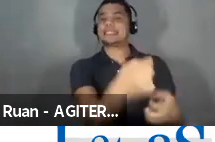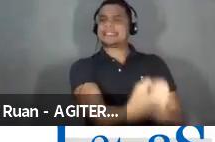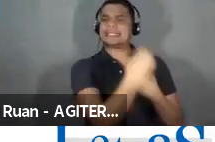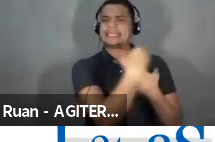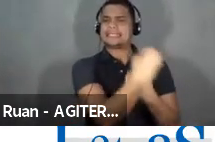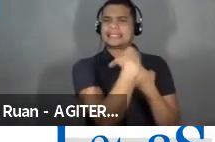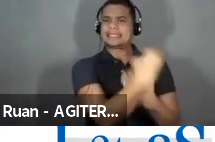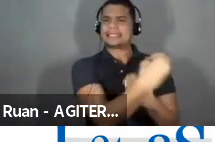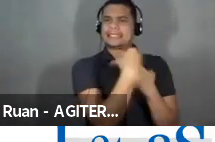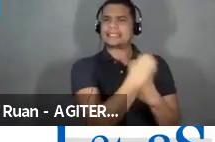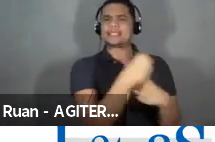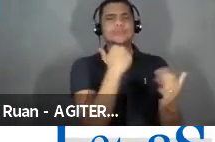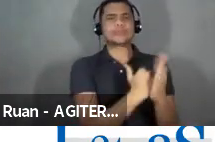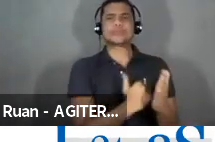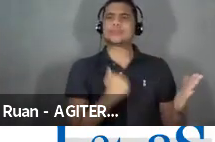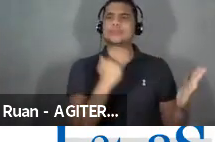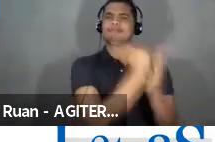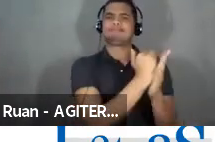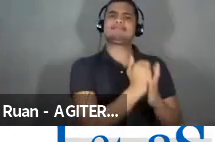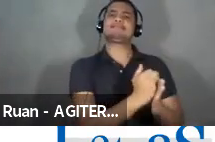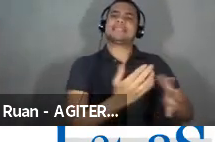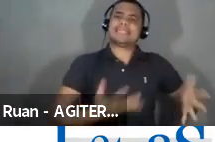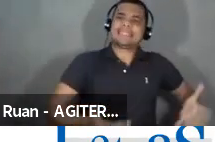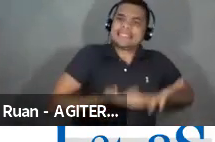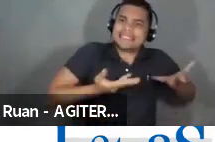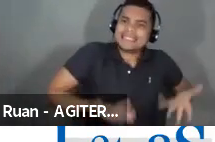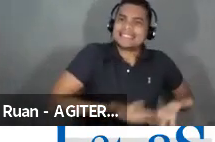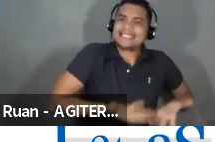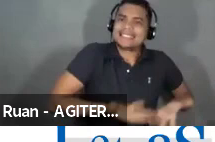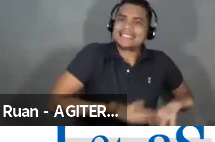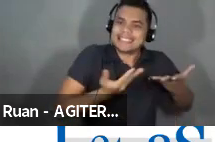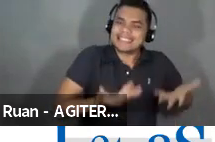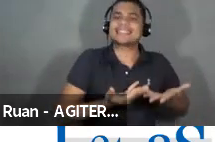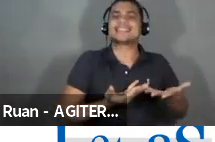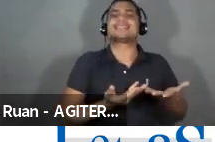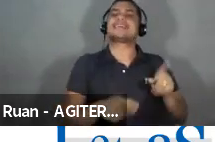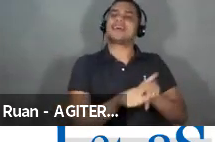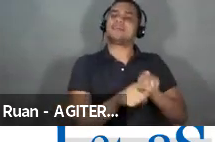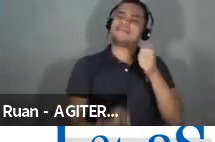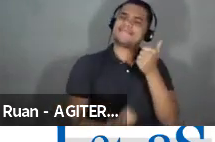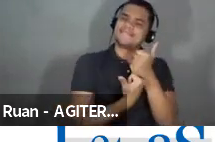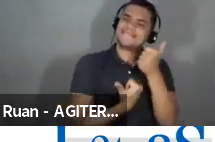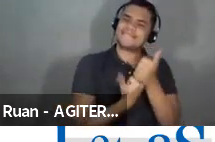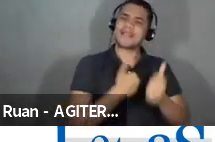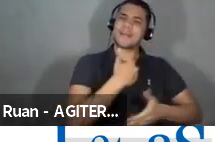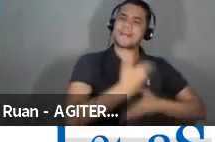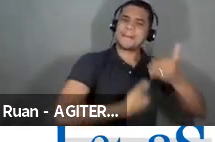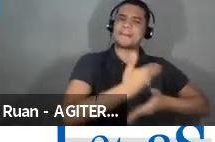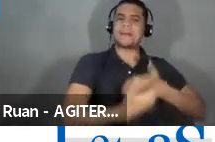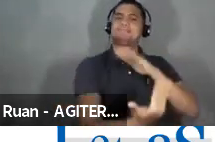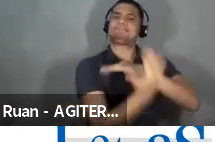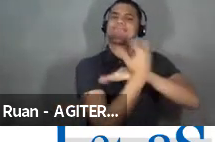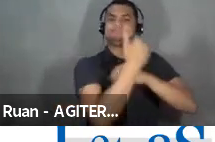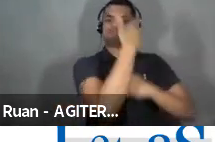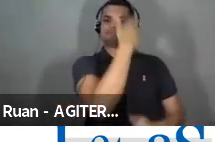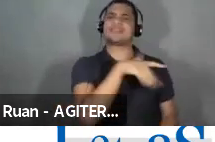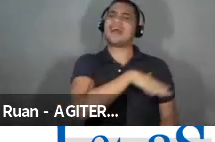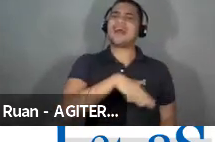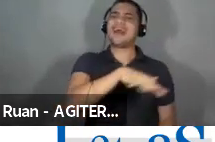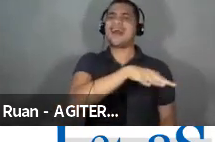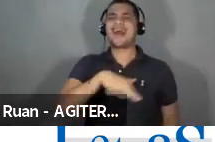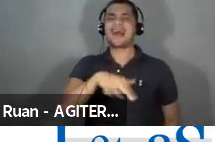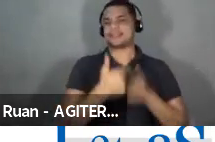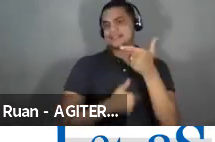tanto, me incentivado sempre e colaborado incansavelmente comigo em todas as áreas em que